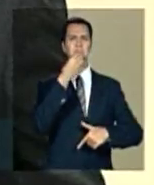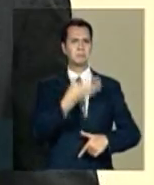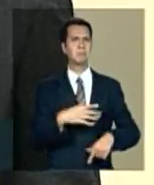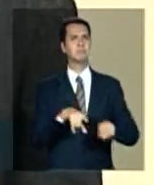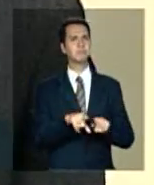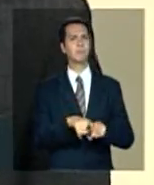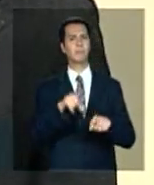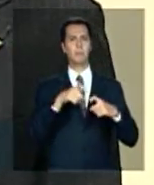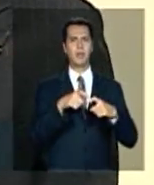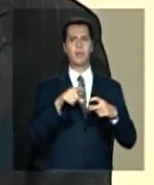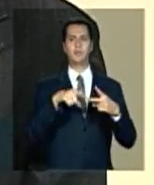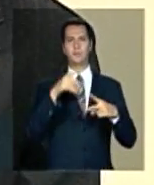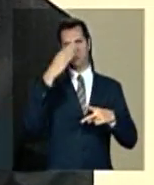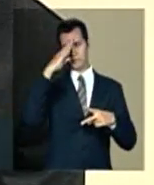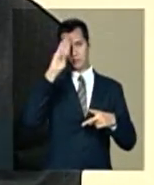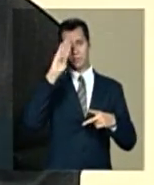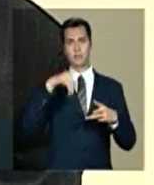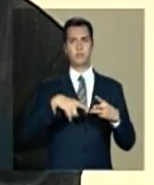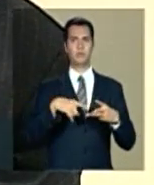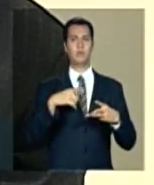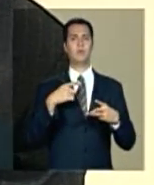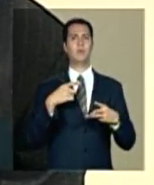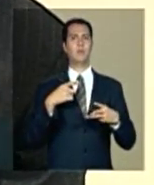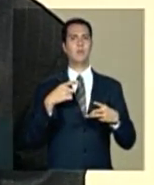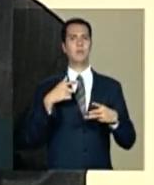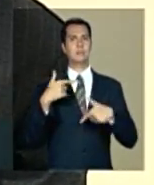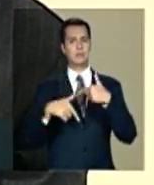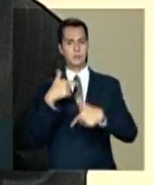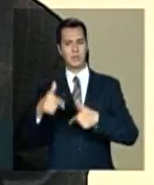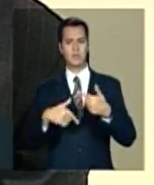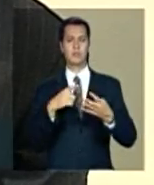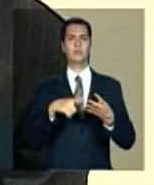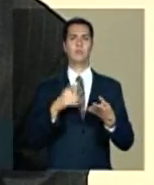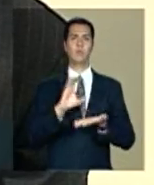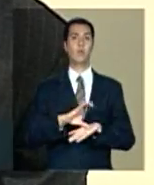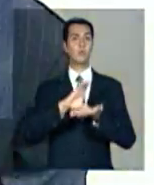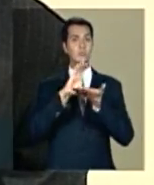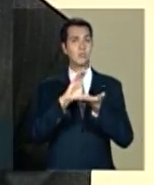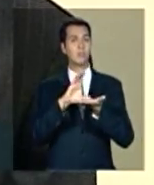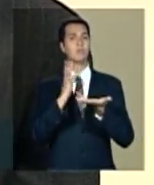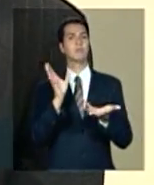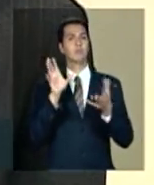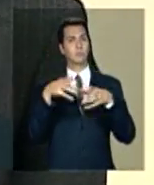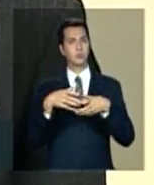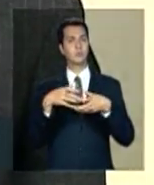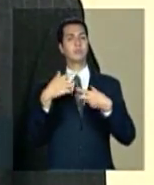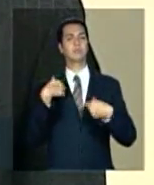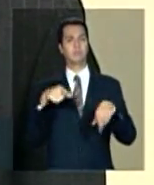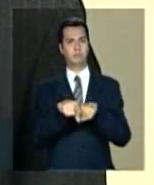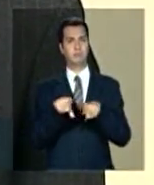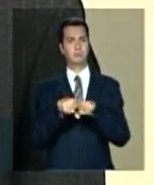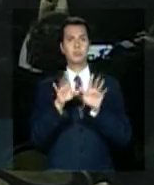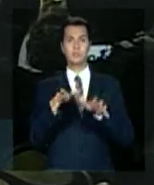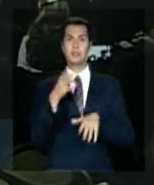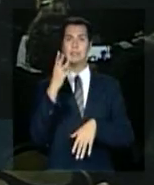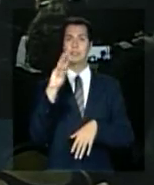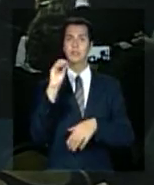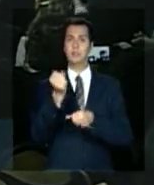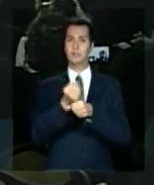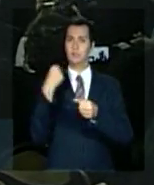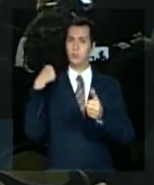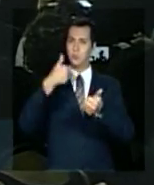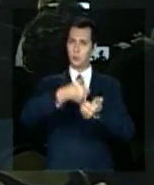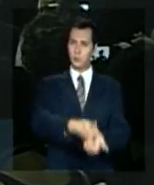tem vários membros da comunidade que são do Conselho local que acompanha Sofia Feldman passo a passo o número desse 30 anos